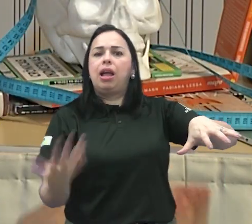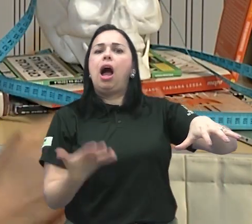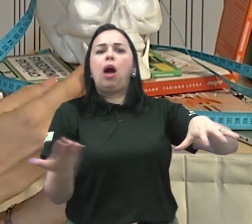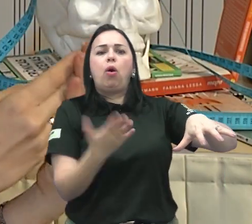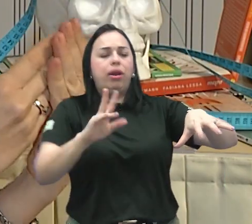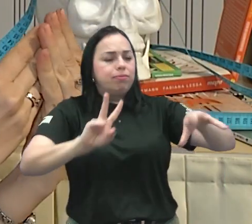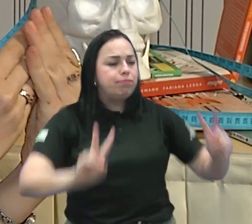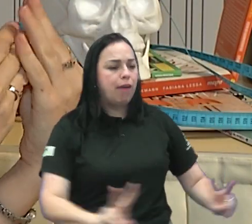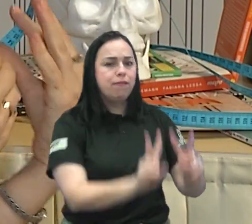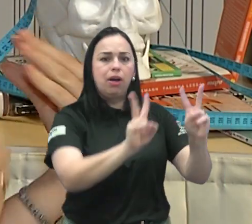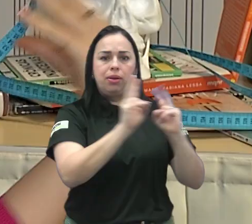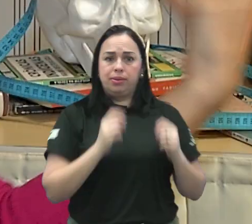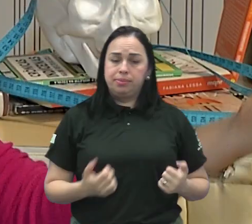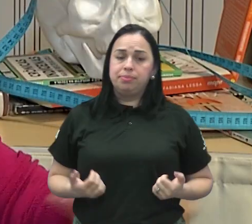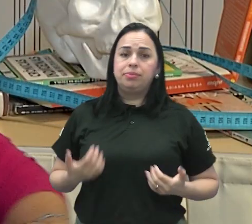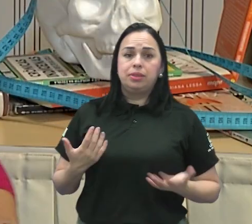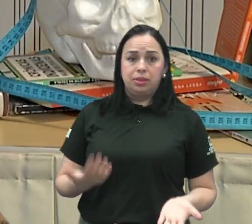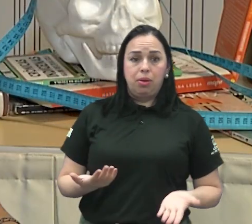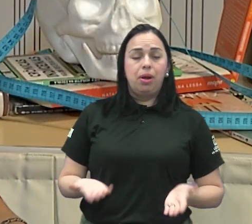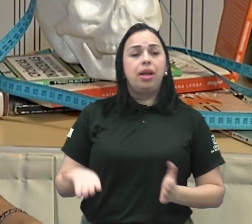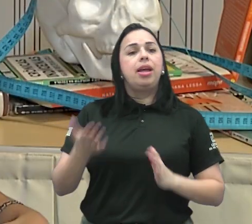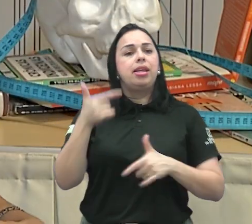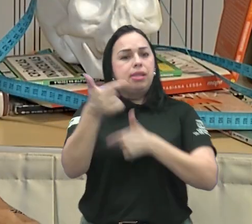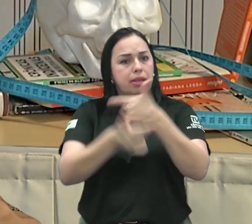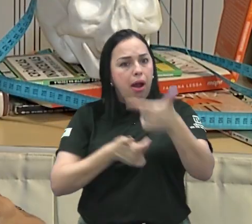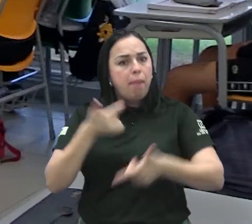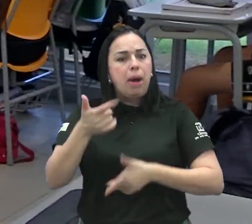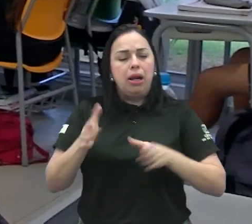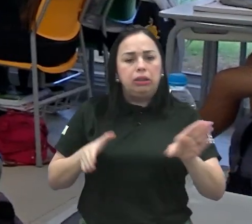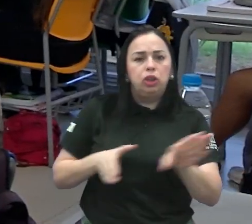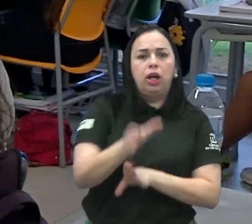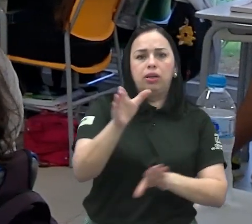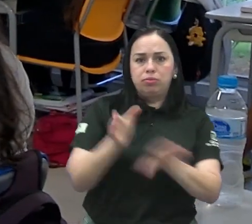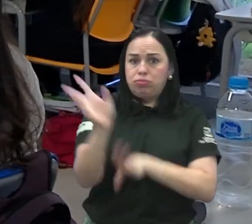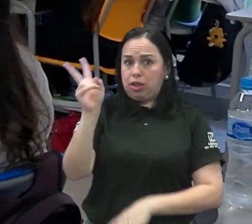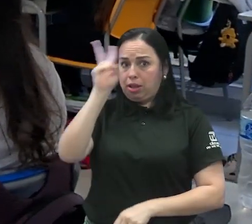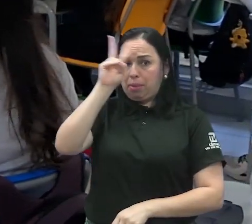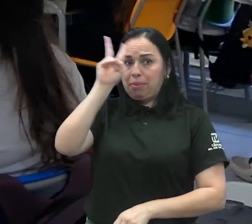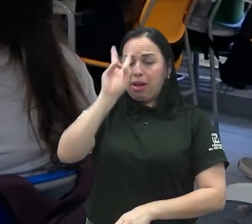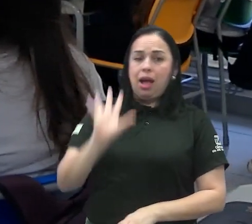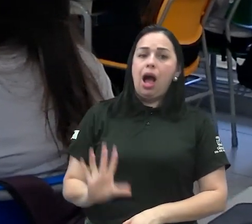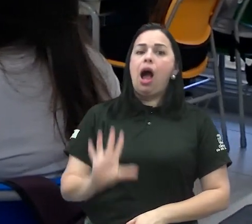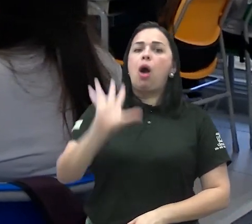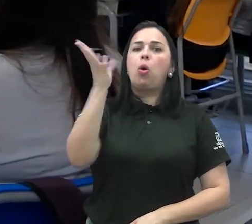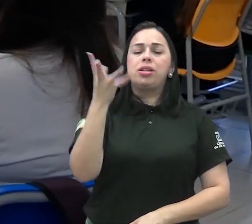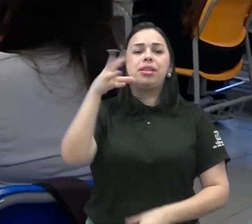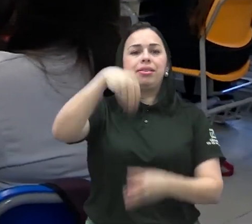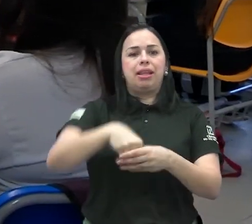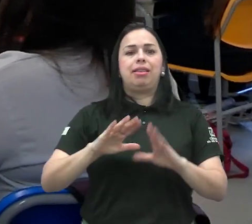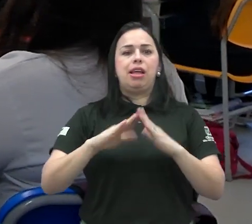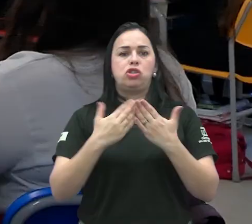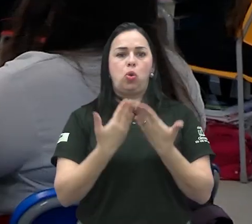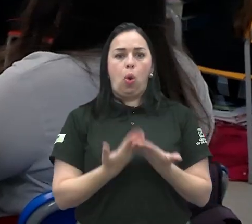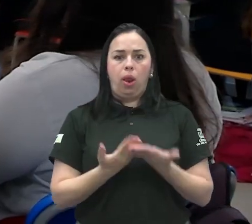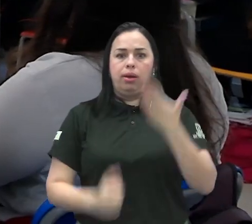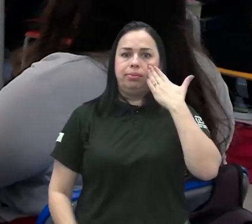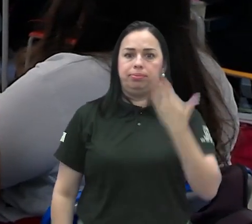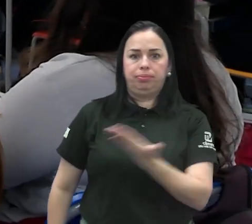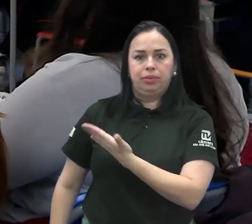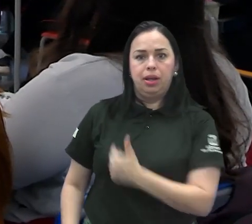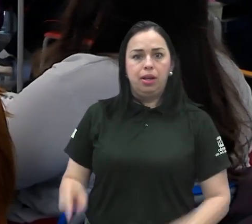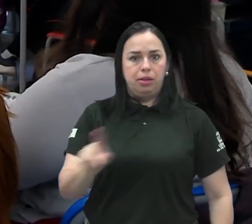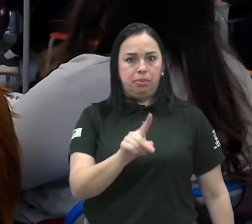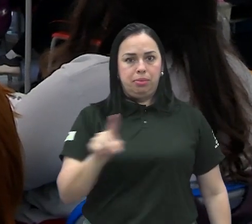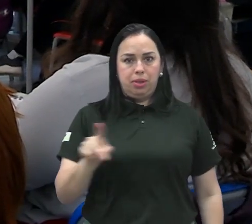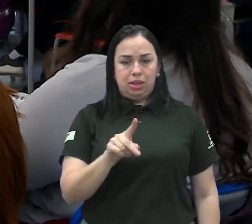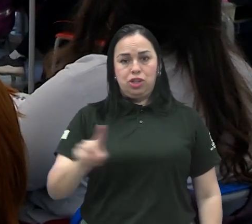excludente e a gente começar a perceber e valorizar esses outros saberes. E esse trabalho de conscientização histórica também acontece no setor